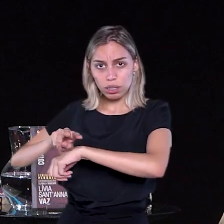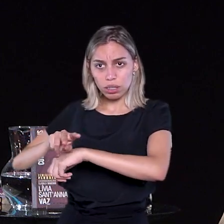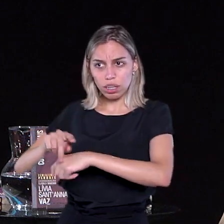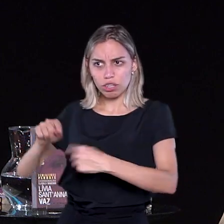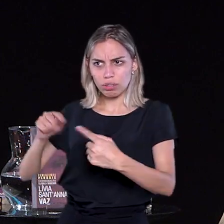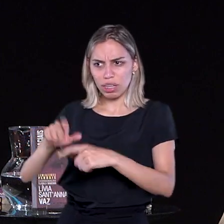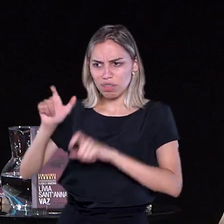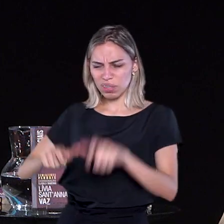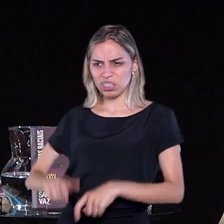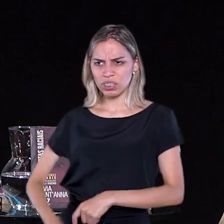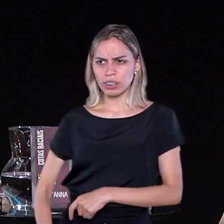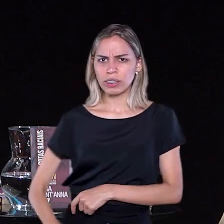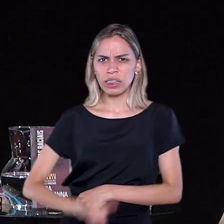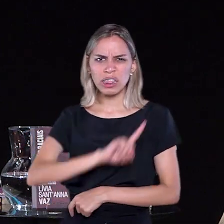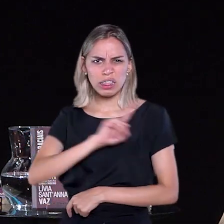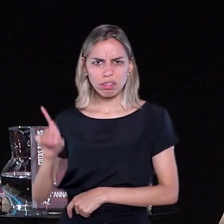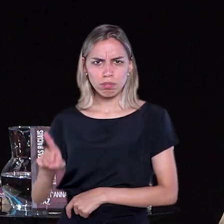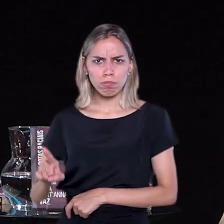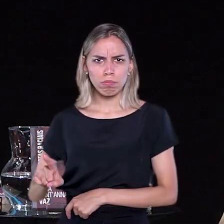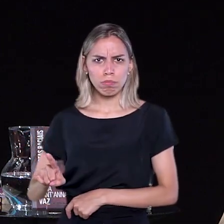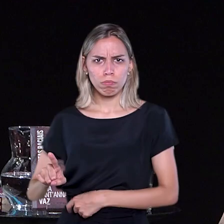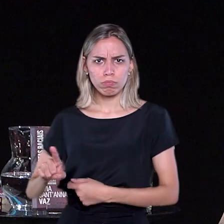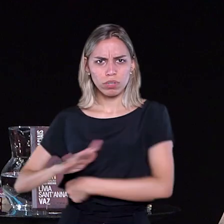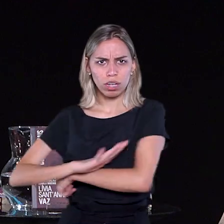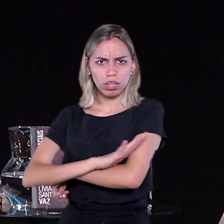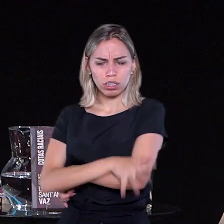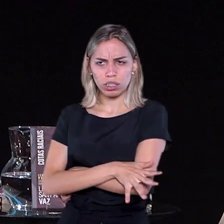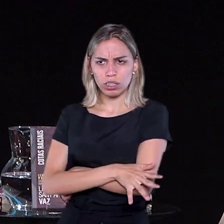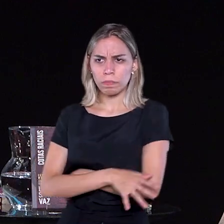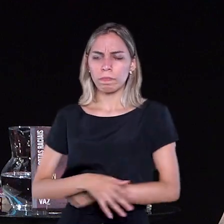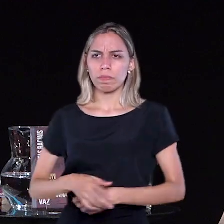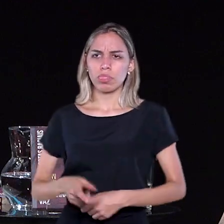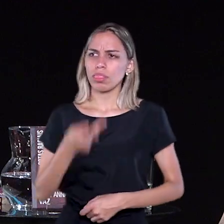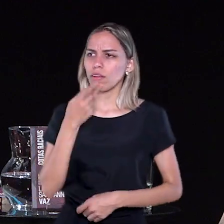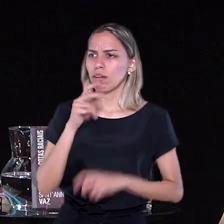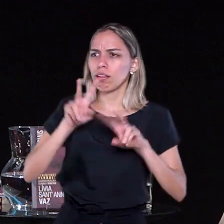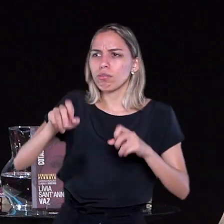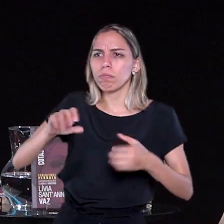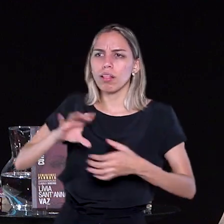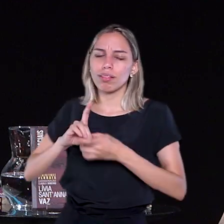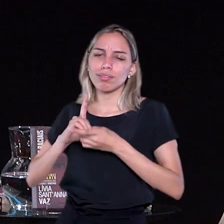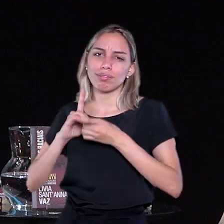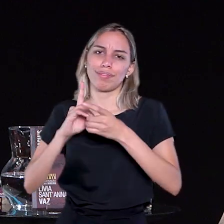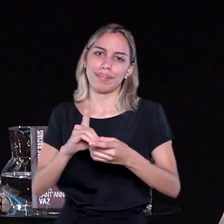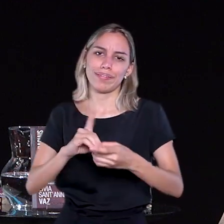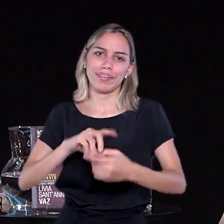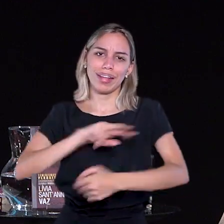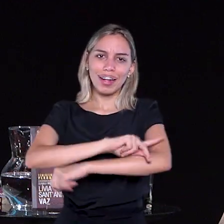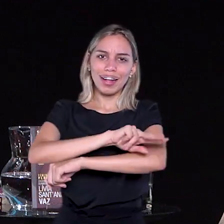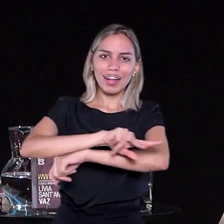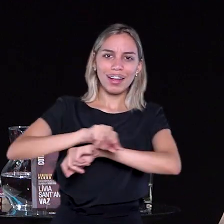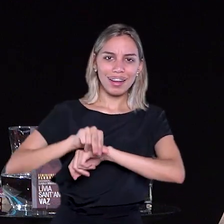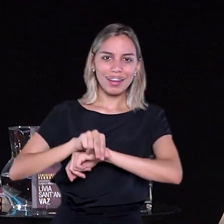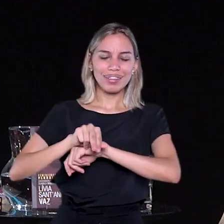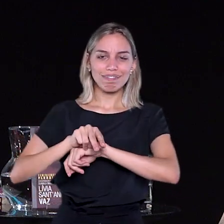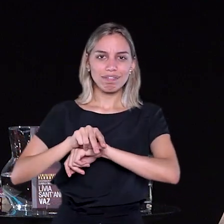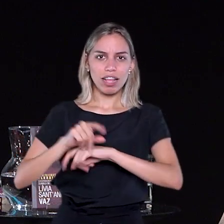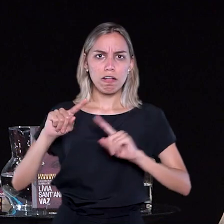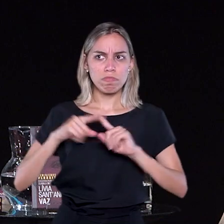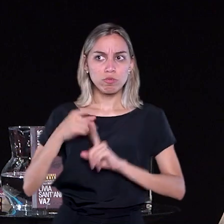a branquitude, ela vive com um pacto de conveniência também. Quando lhe convém